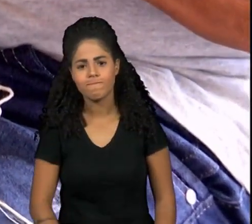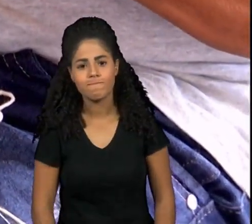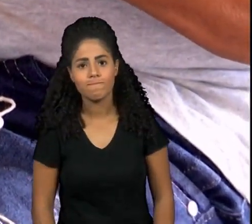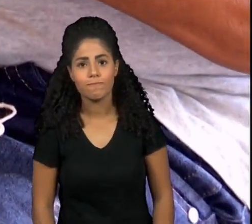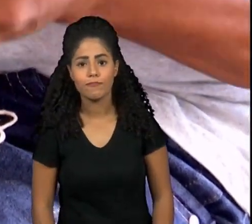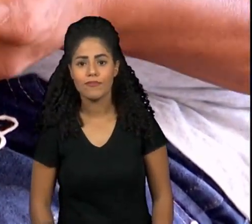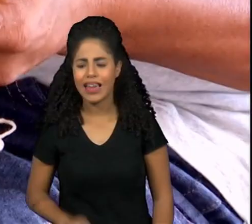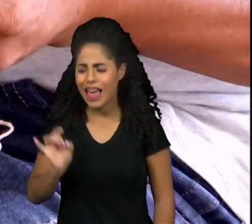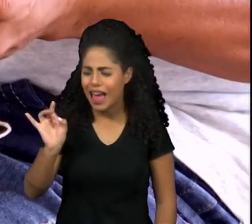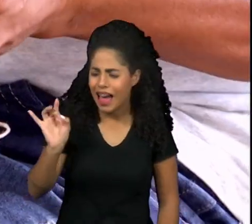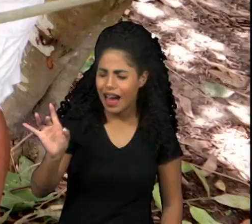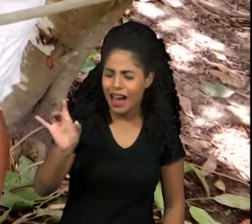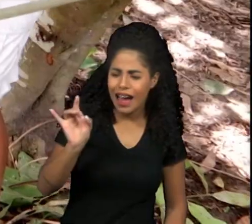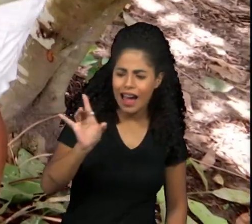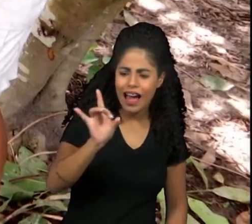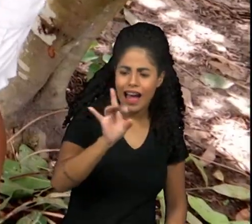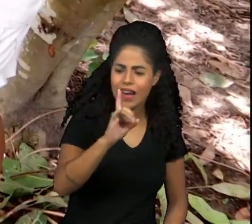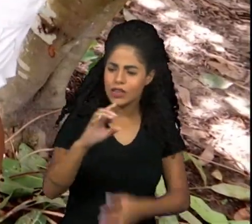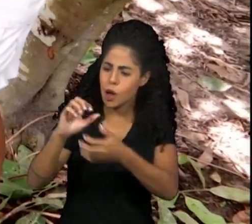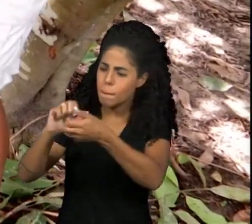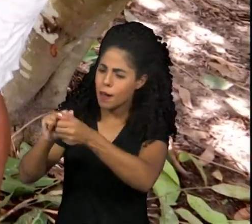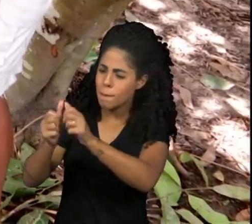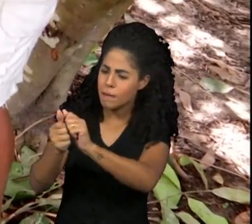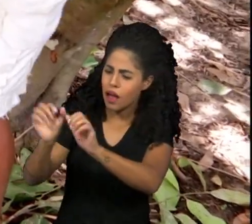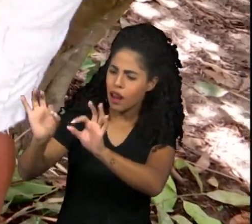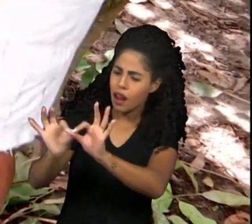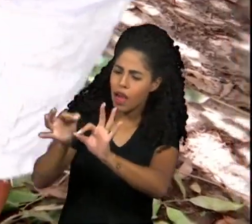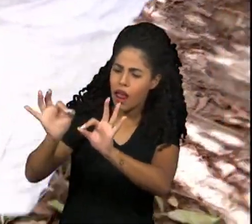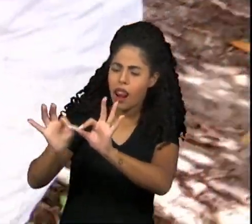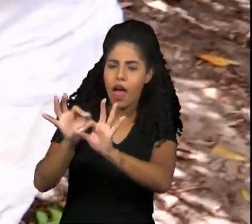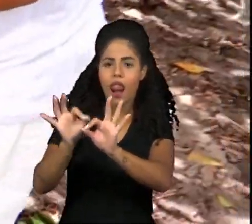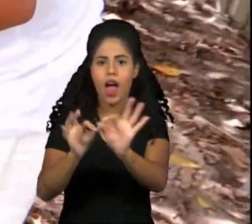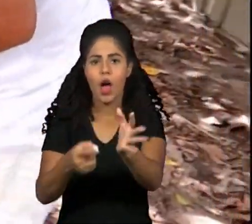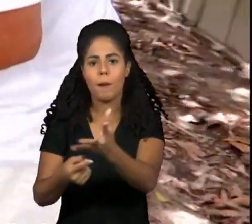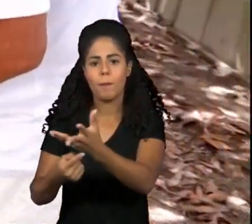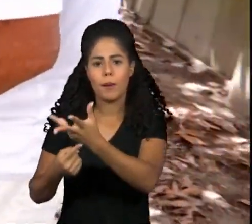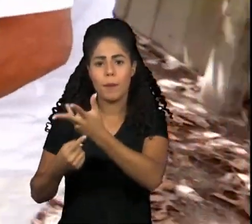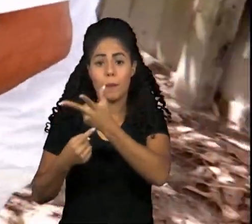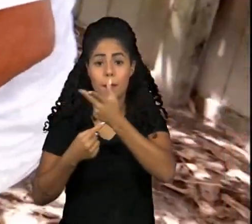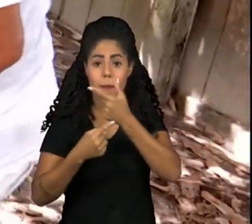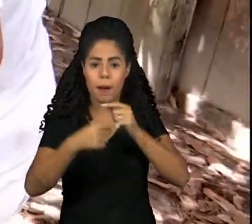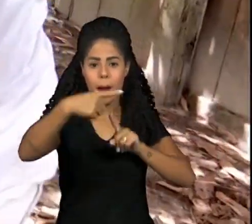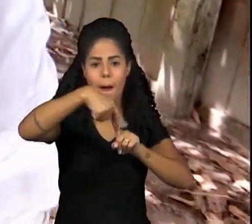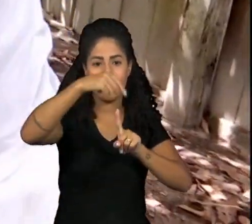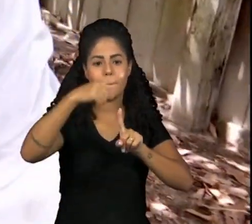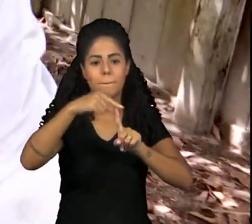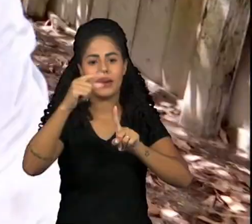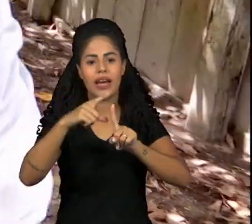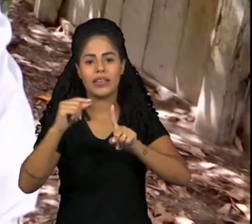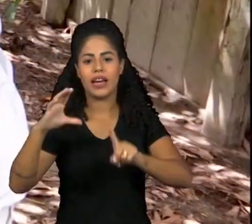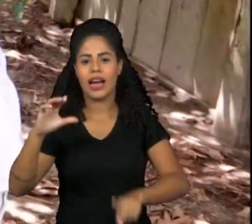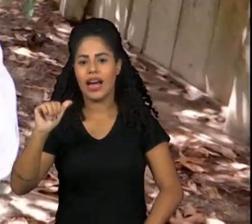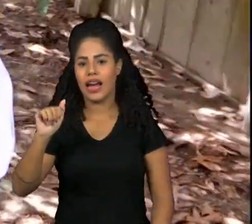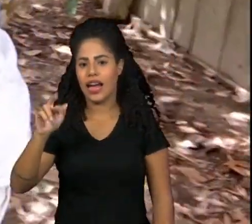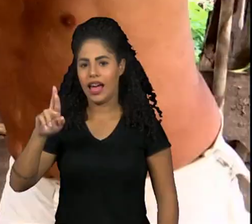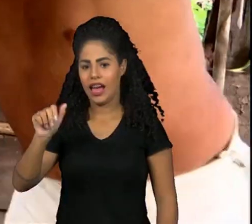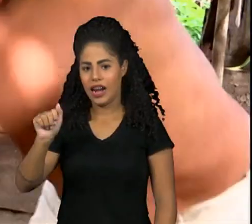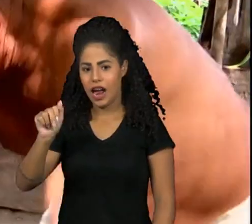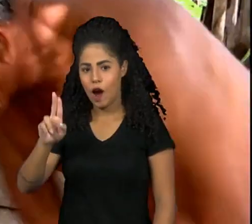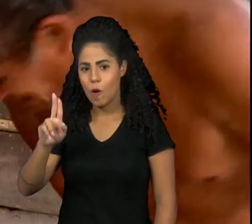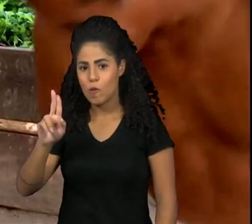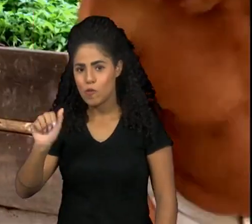Cada peça é construção coletiva. Começa com a colheita do curauá, planta nativa da Amazônia, no quintal de seu